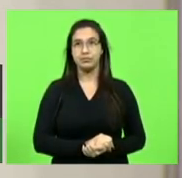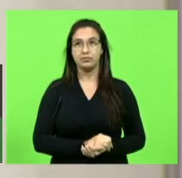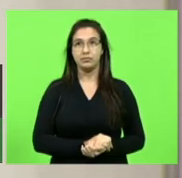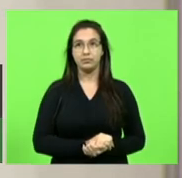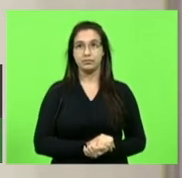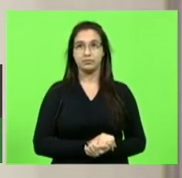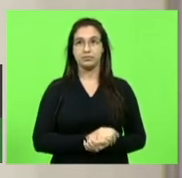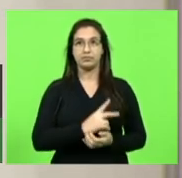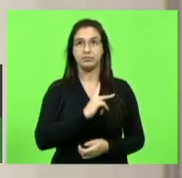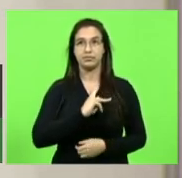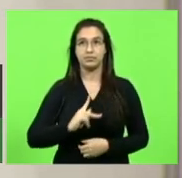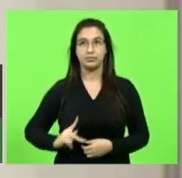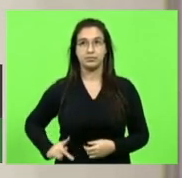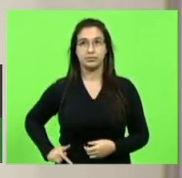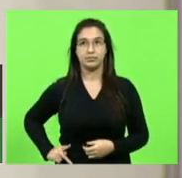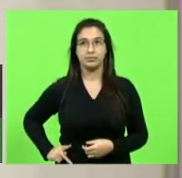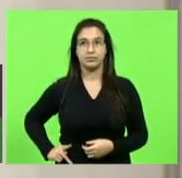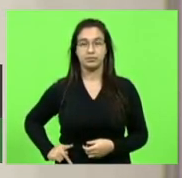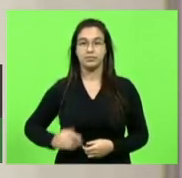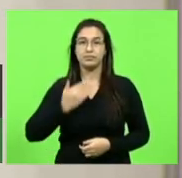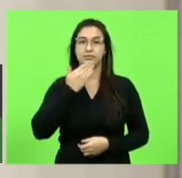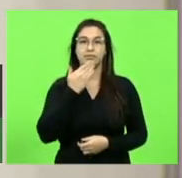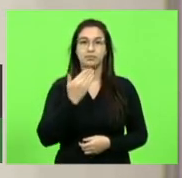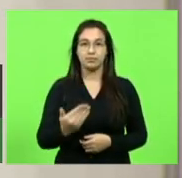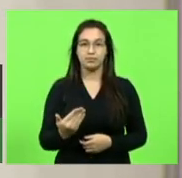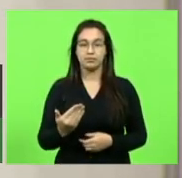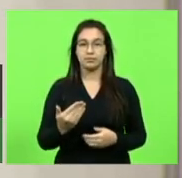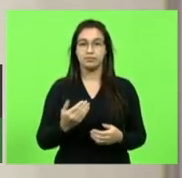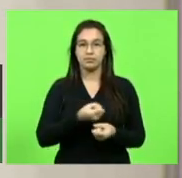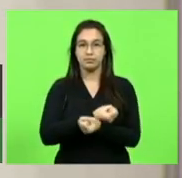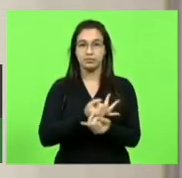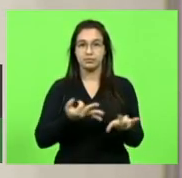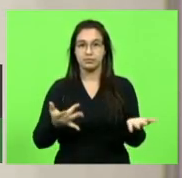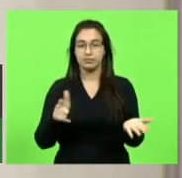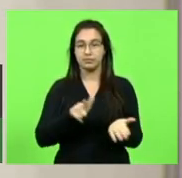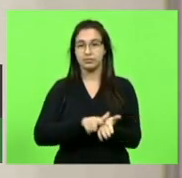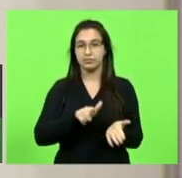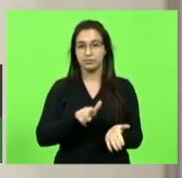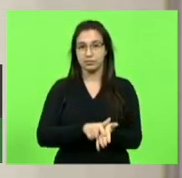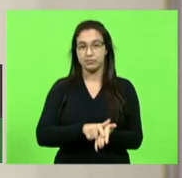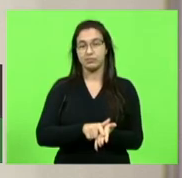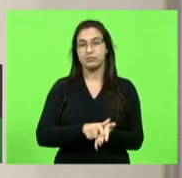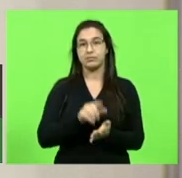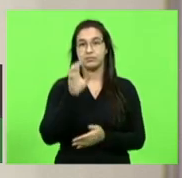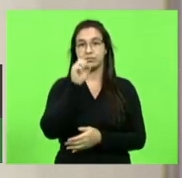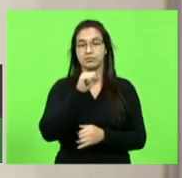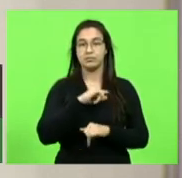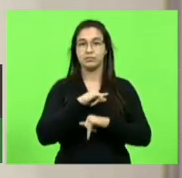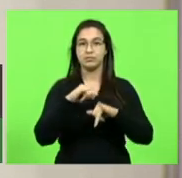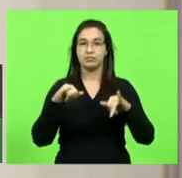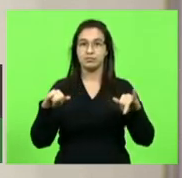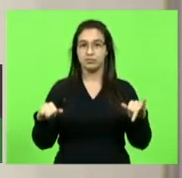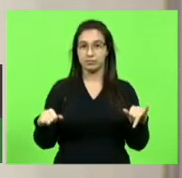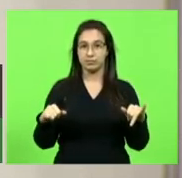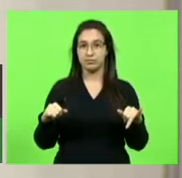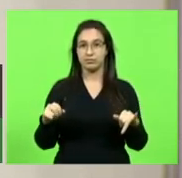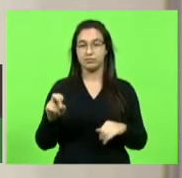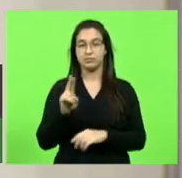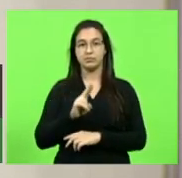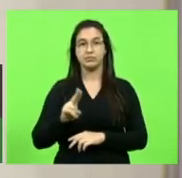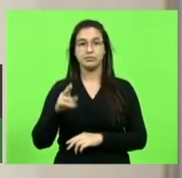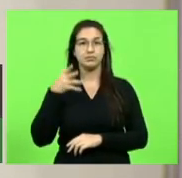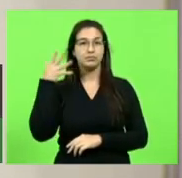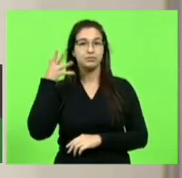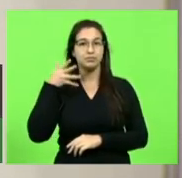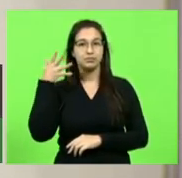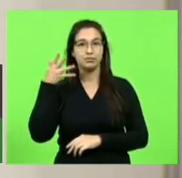senhor presidente solicitou que se procedesse à distribuição. Breves comunicações. Fez uso da palavra o senhor deputado Maurício